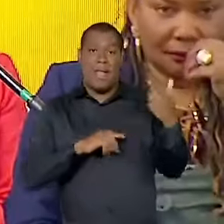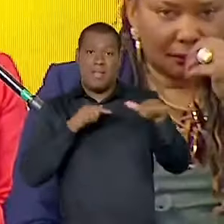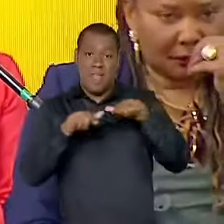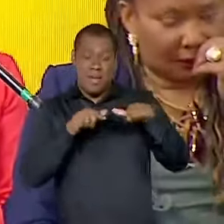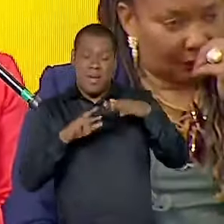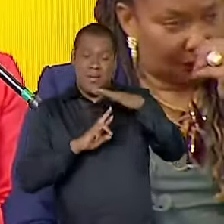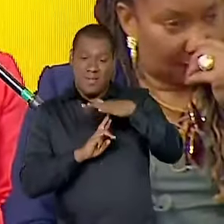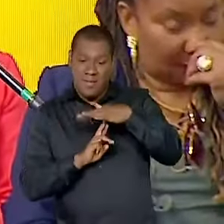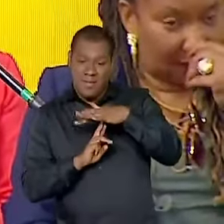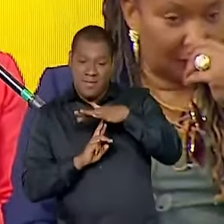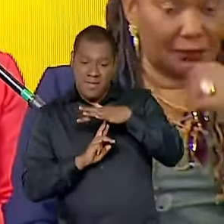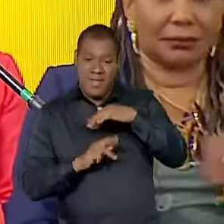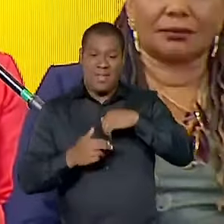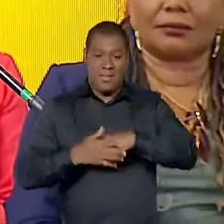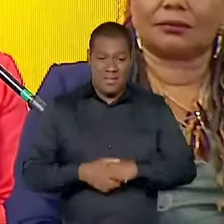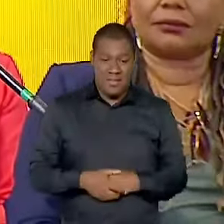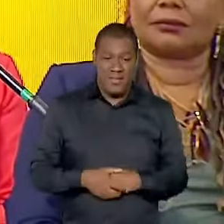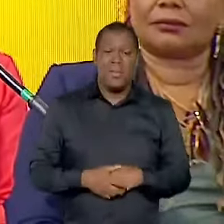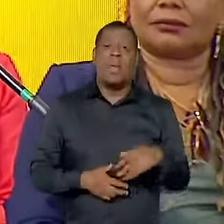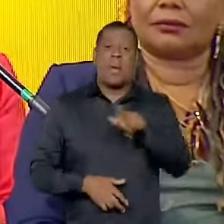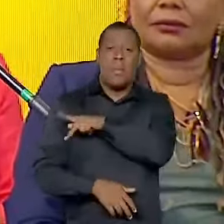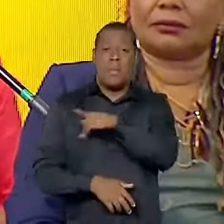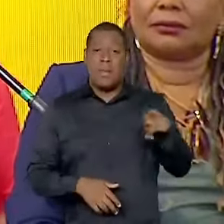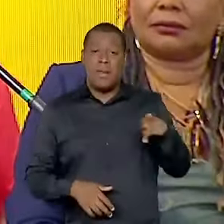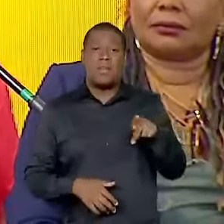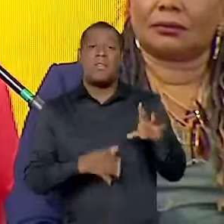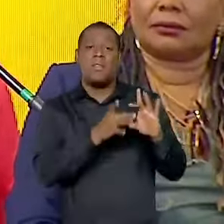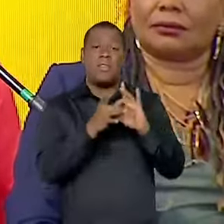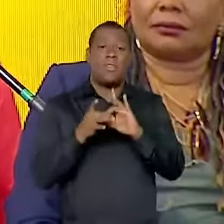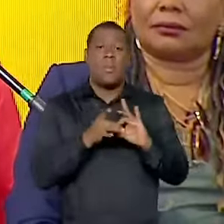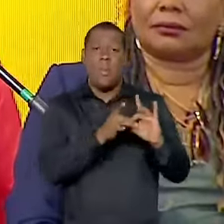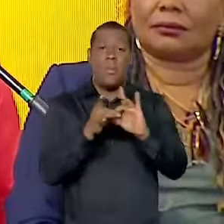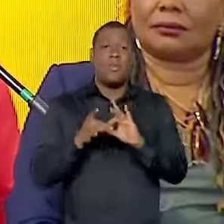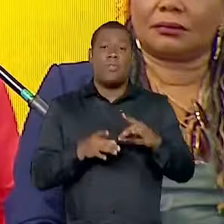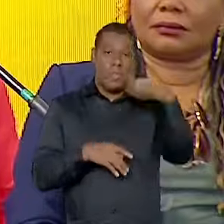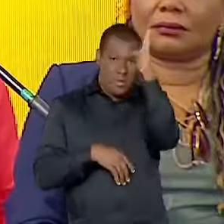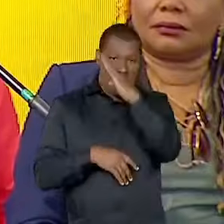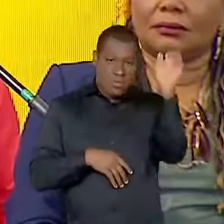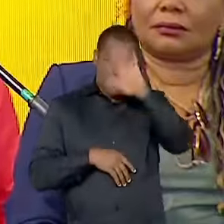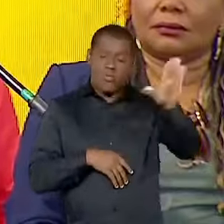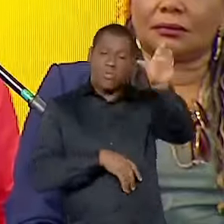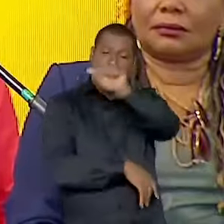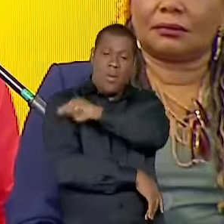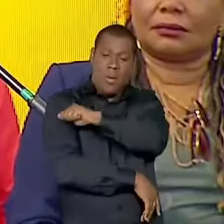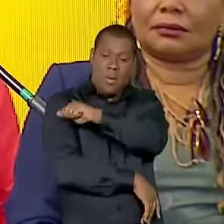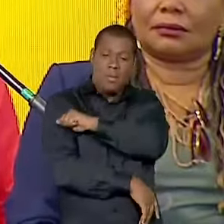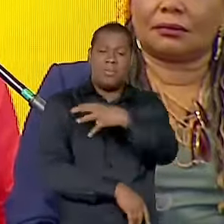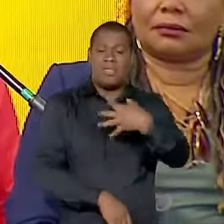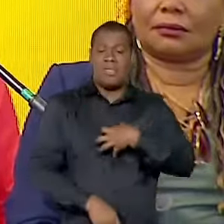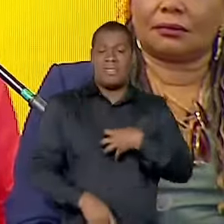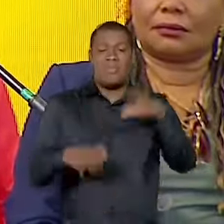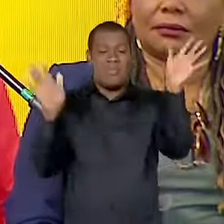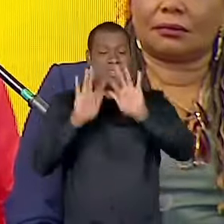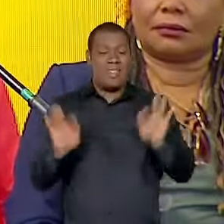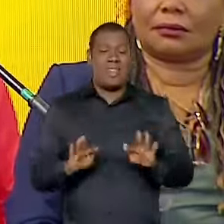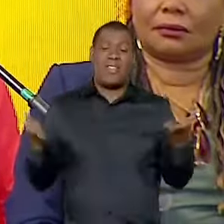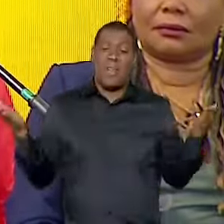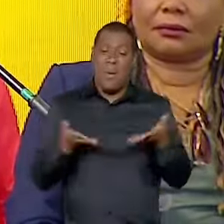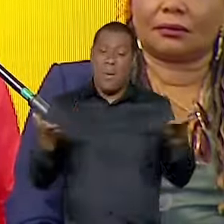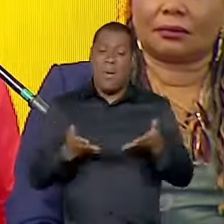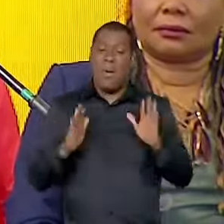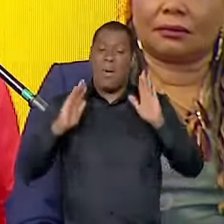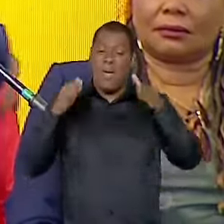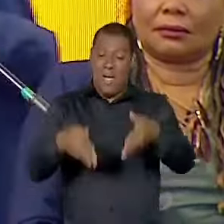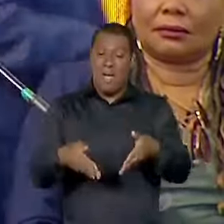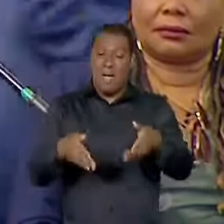acessar a educação. Sou presidenta da União Nacional dos Estudantes e fico muito feliz de estar aqui participando desse